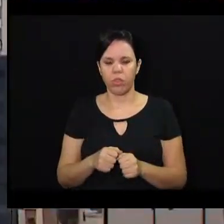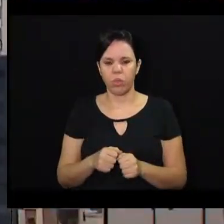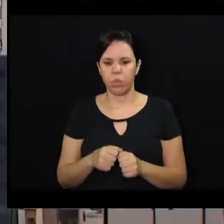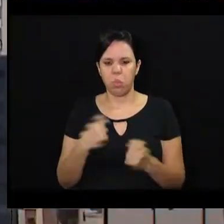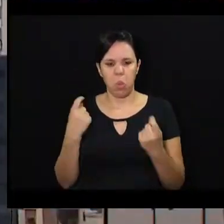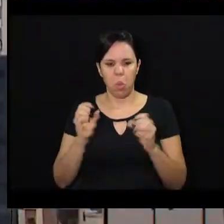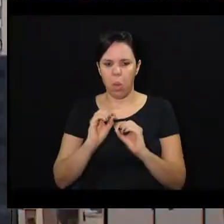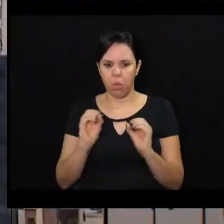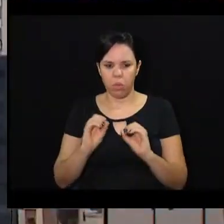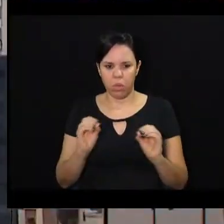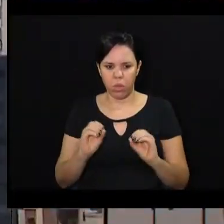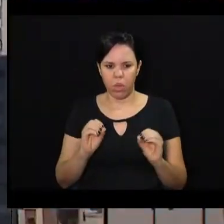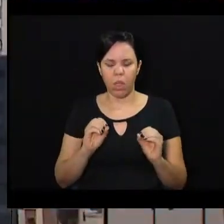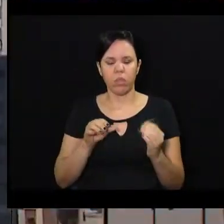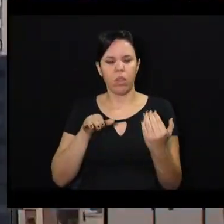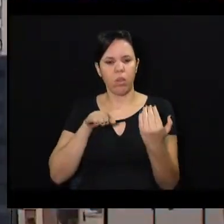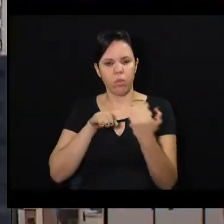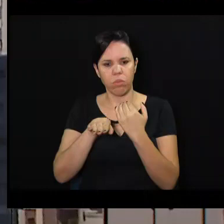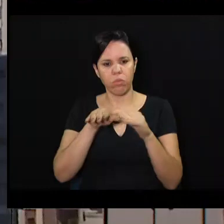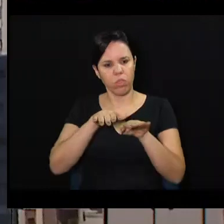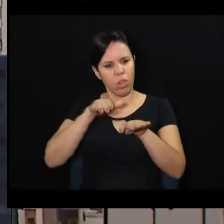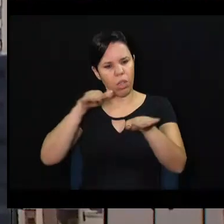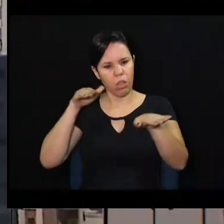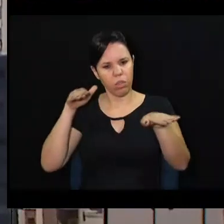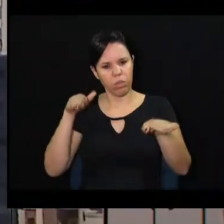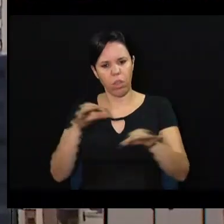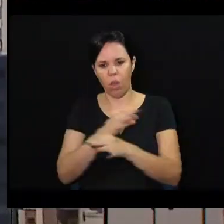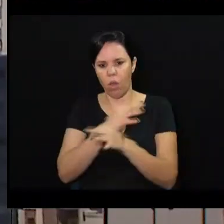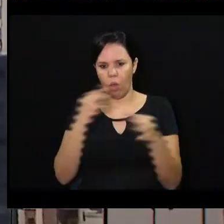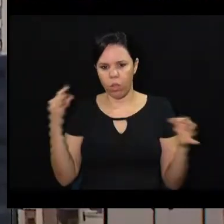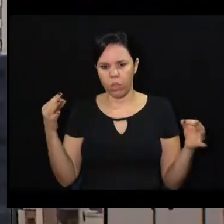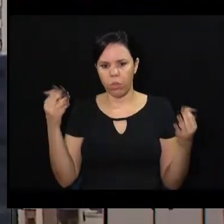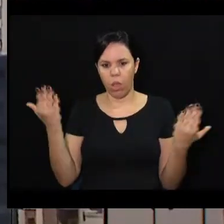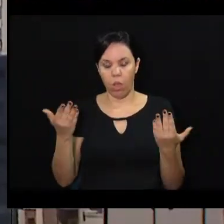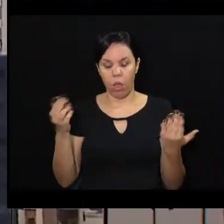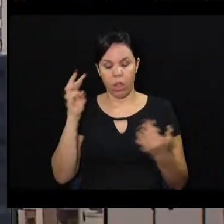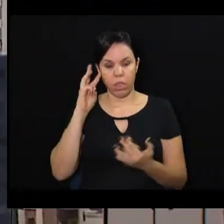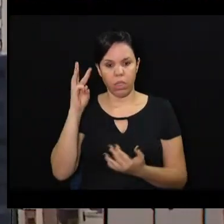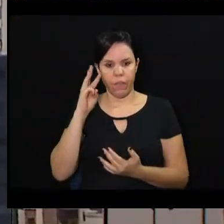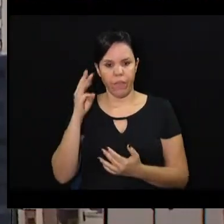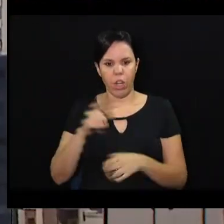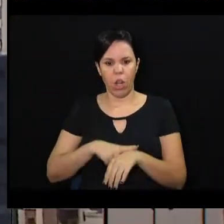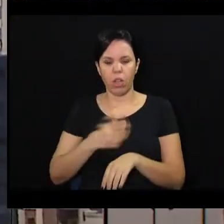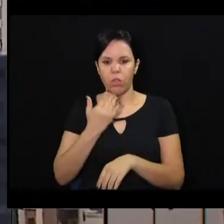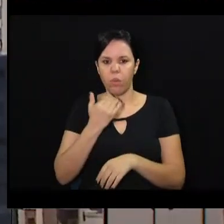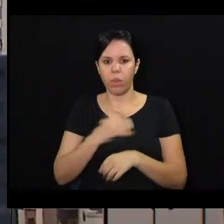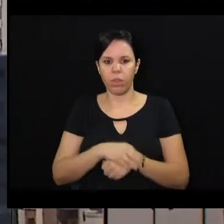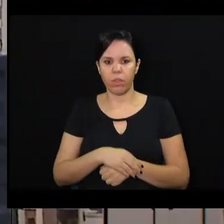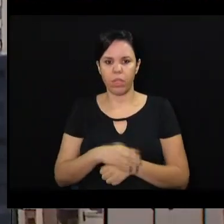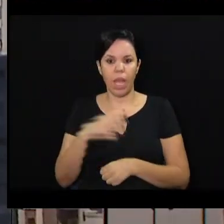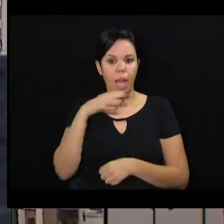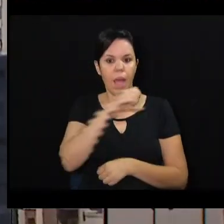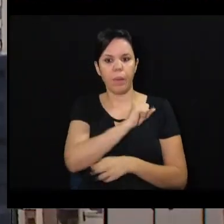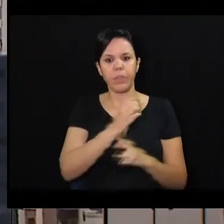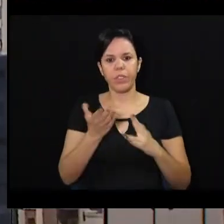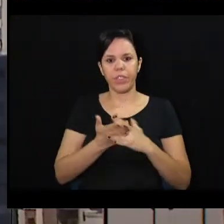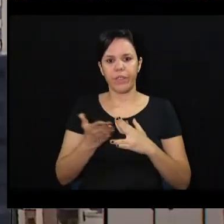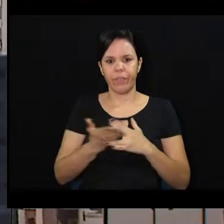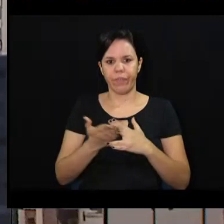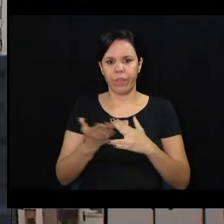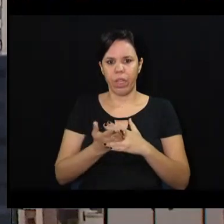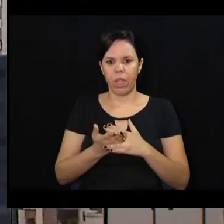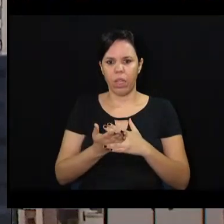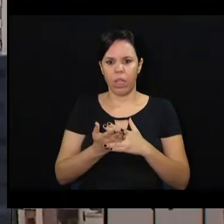tranquilo, porque o trânsito da cidade está razoável nesta terça-feira, hora do almoço. Rápido intervalo e na volta